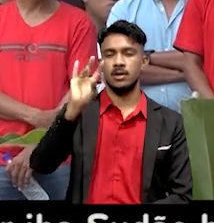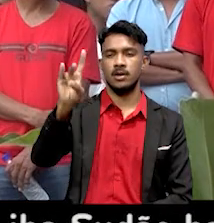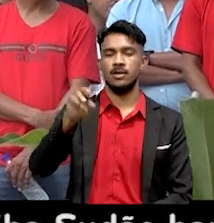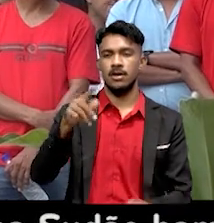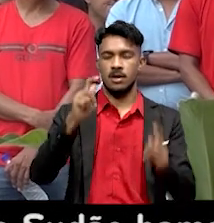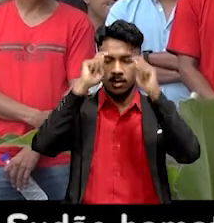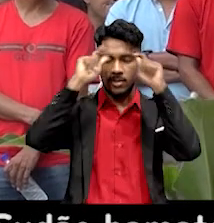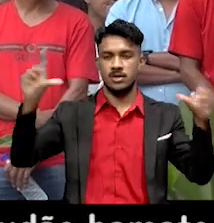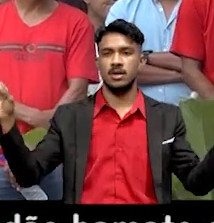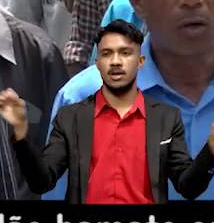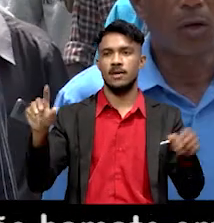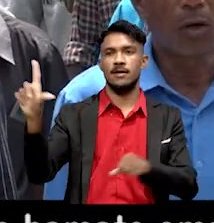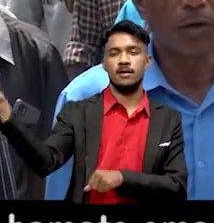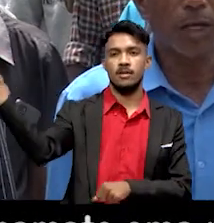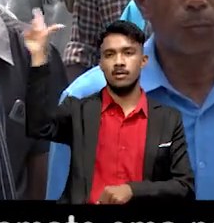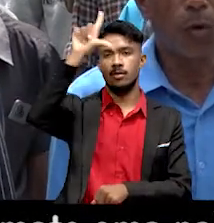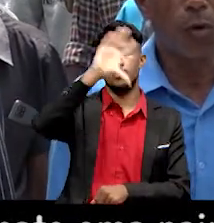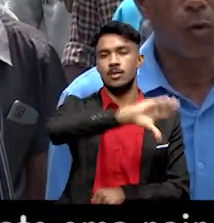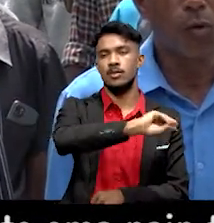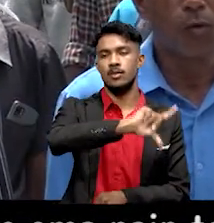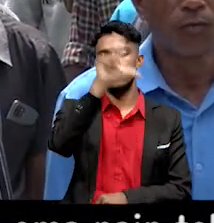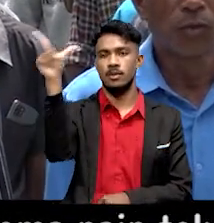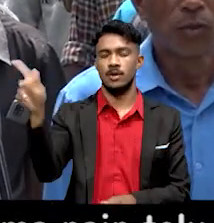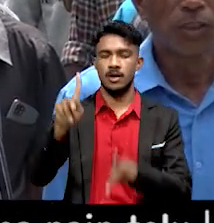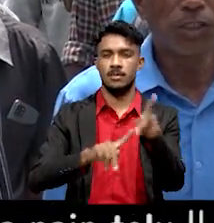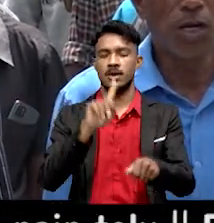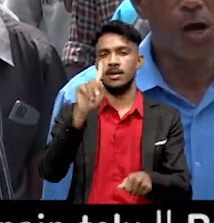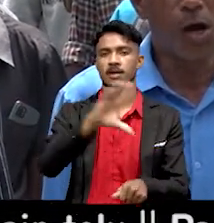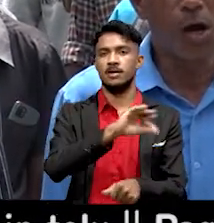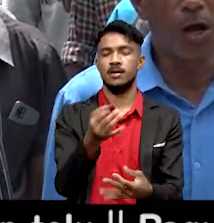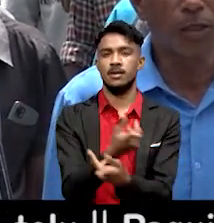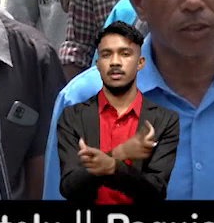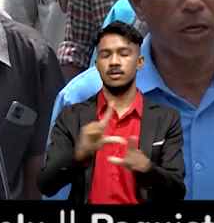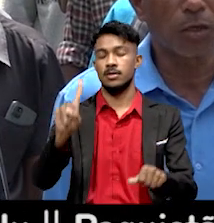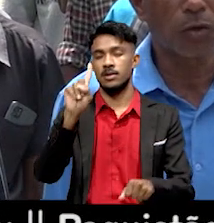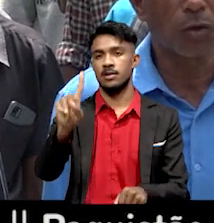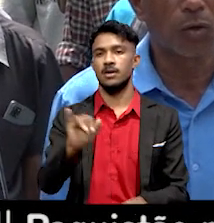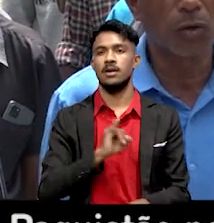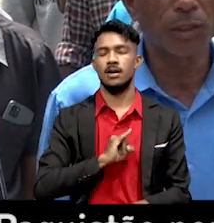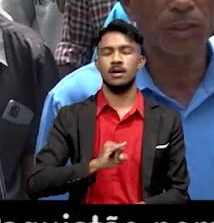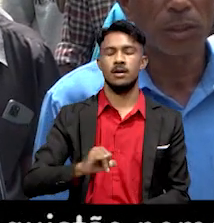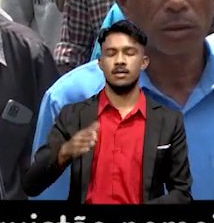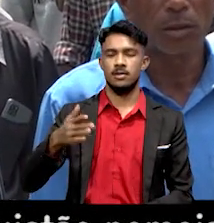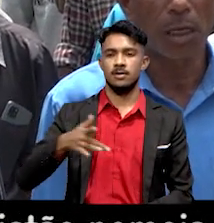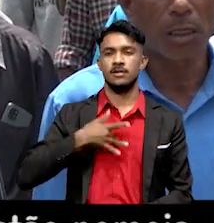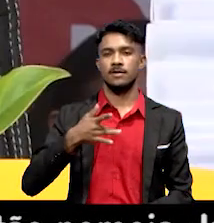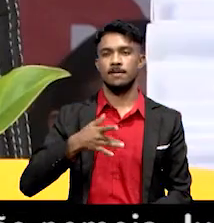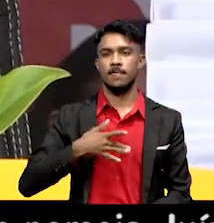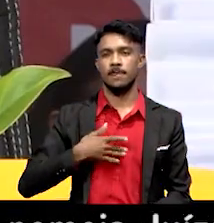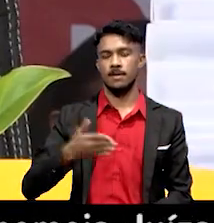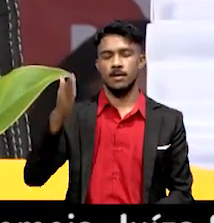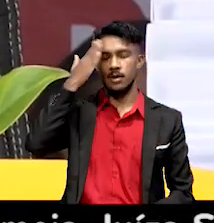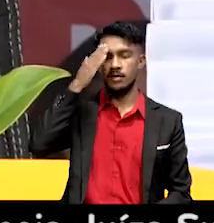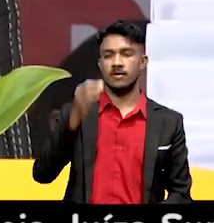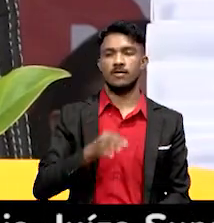sae la iha lor monu povo ida de patria ida de ausente honrado teve só confiança